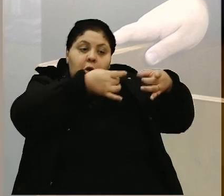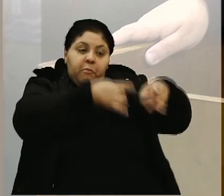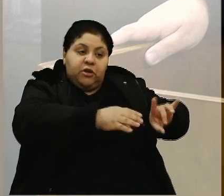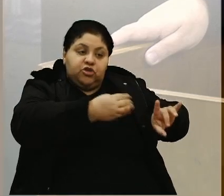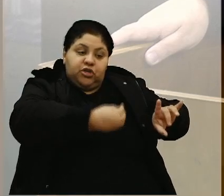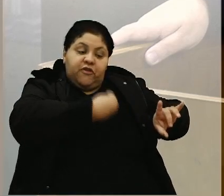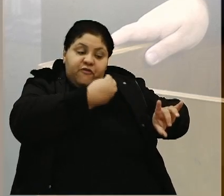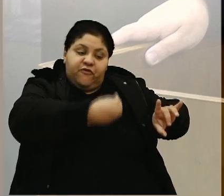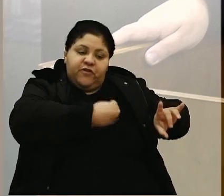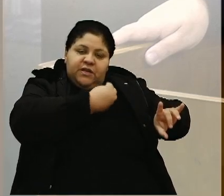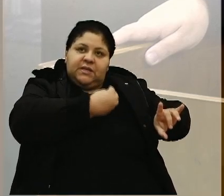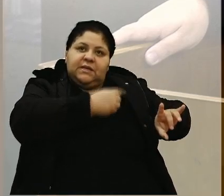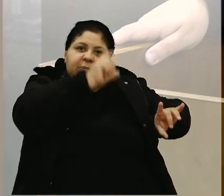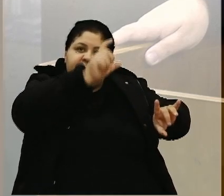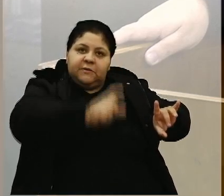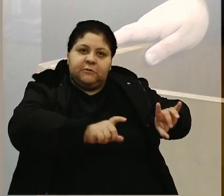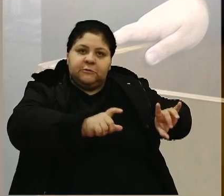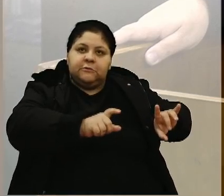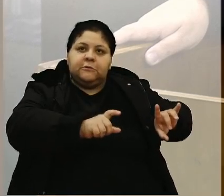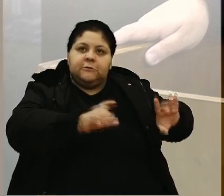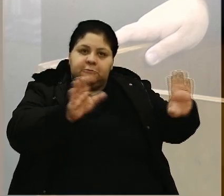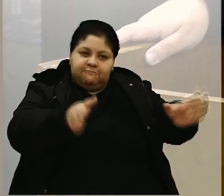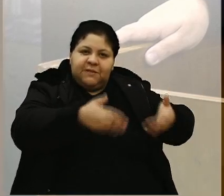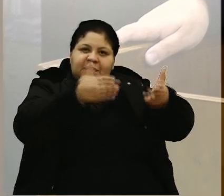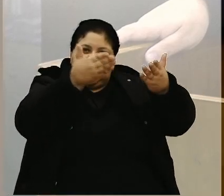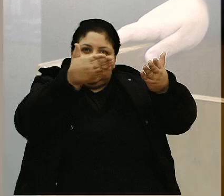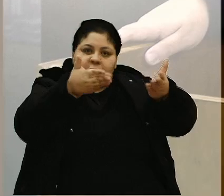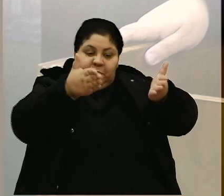pessoal, política de outra pessoa e que dê engajamento para si.